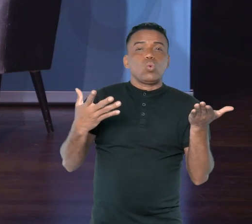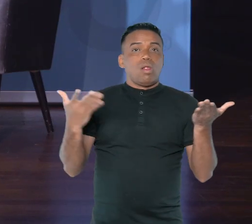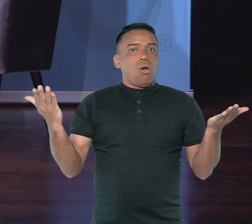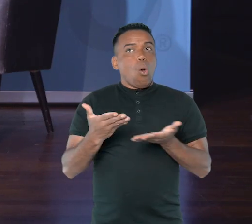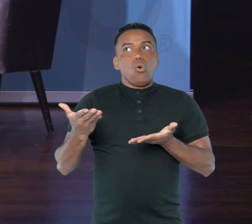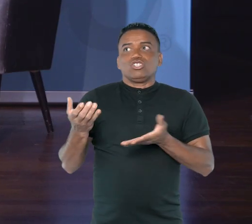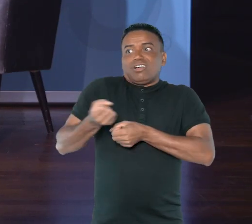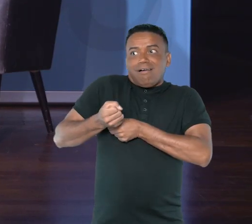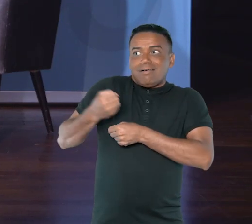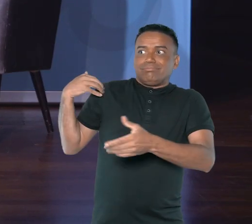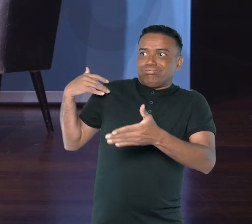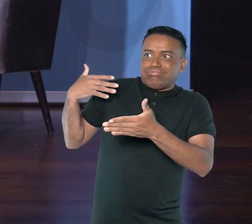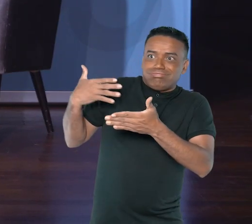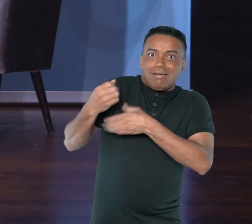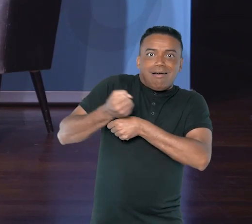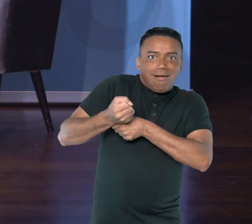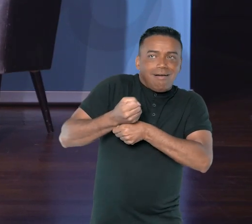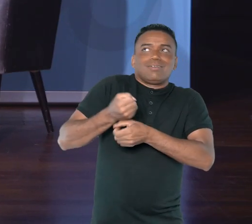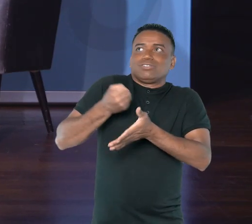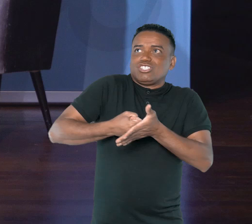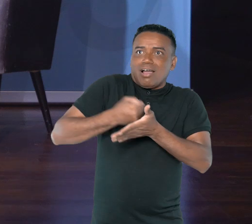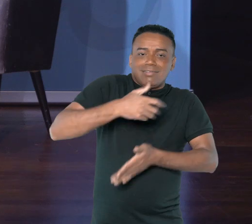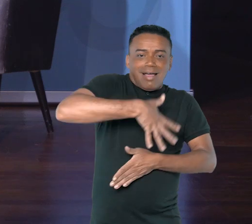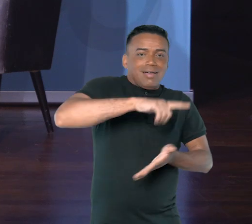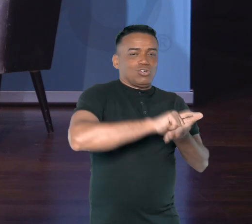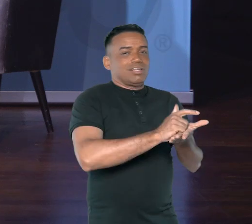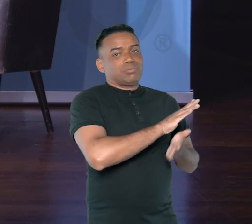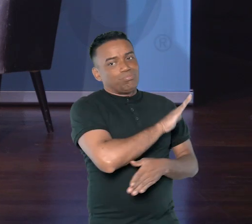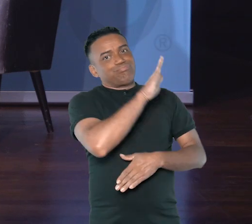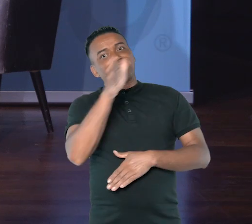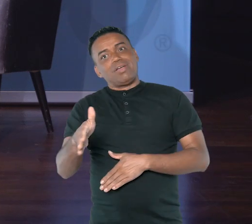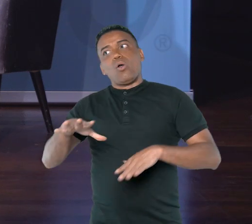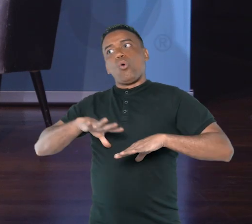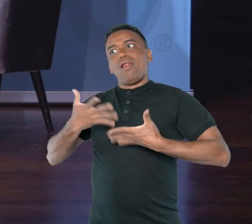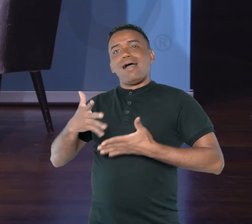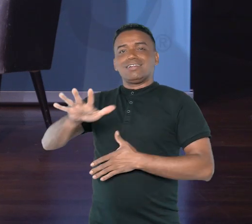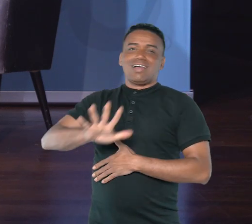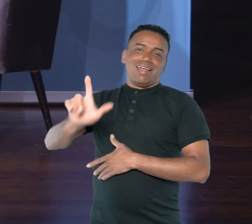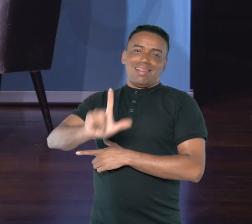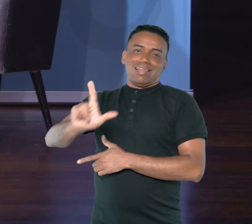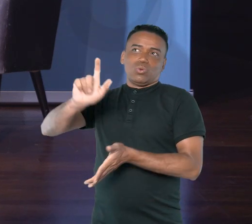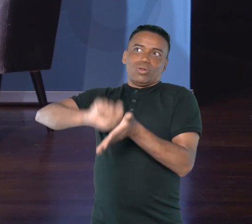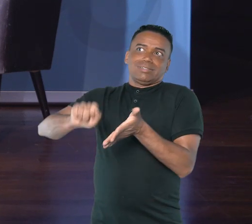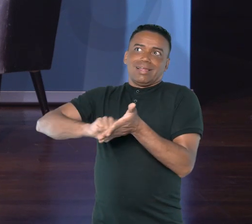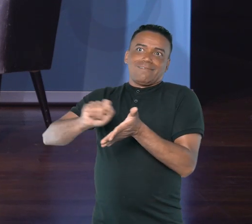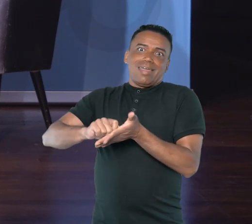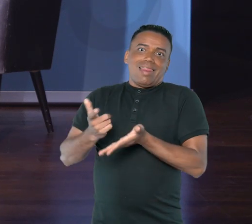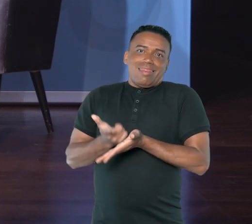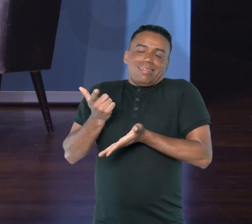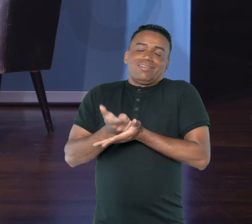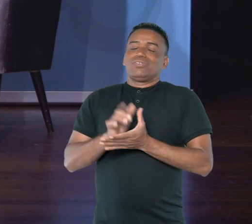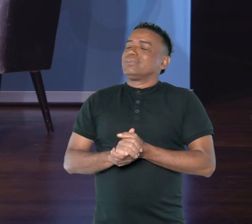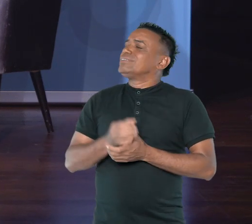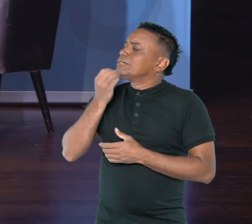depois de anos aí, como você disse, dedicados ao jornalismo, eu acho que finalmente tomei coragem de escrever. Que bom,